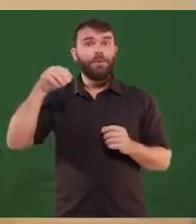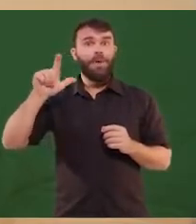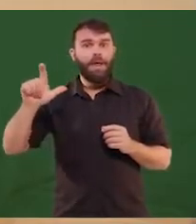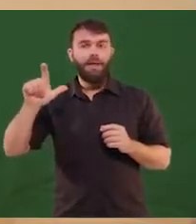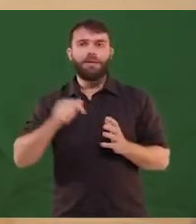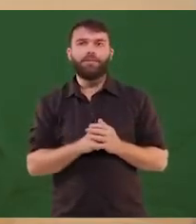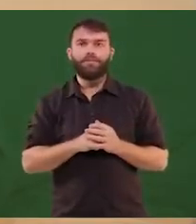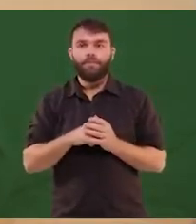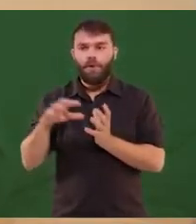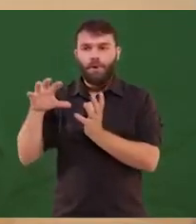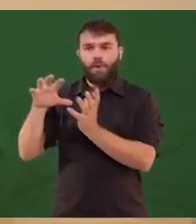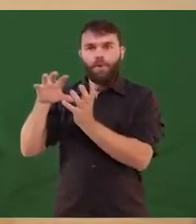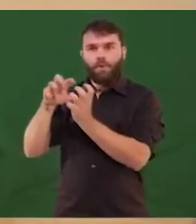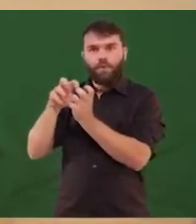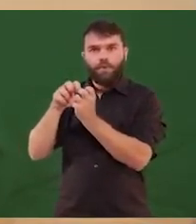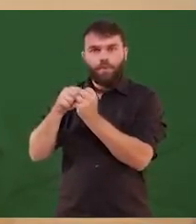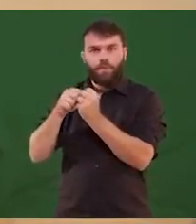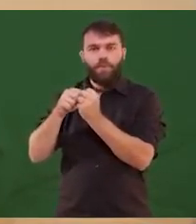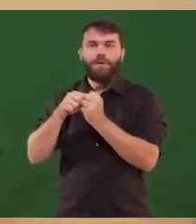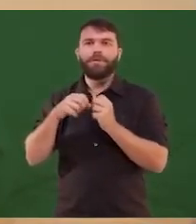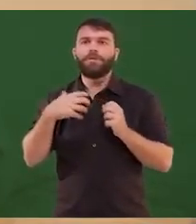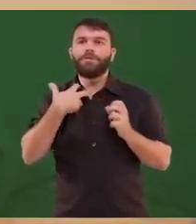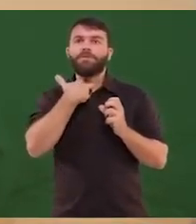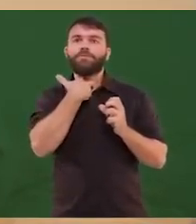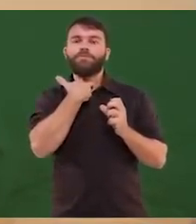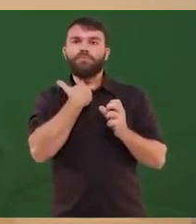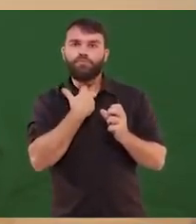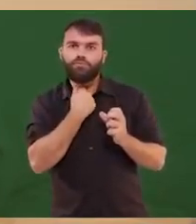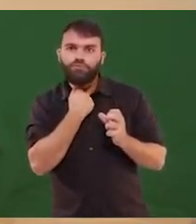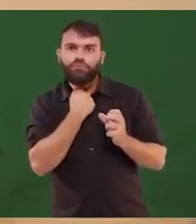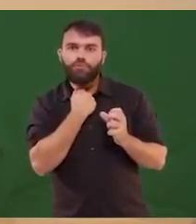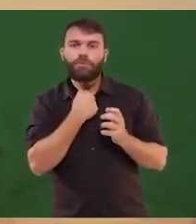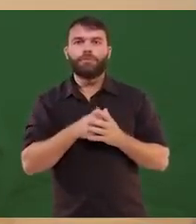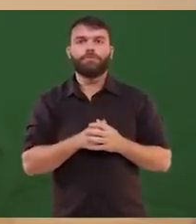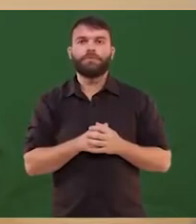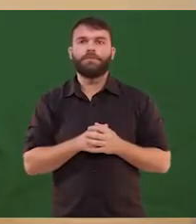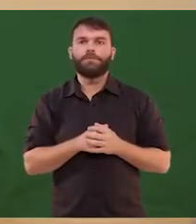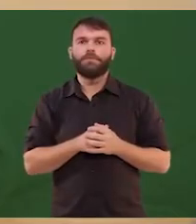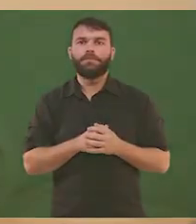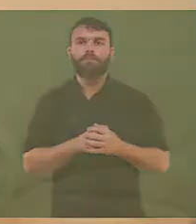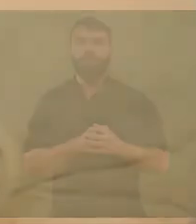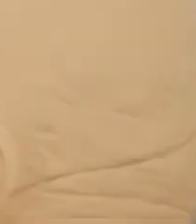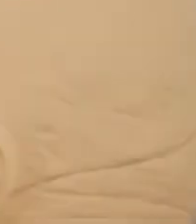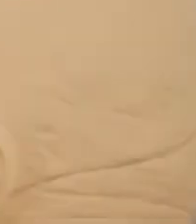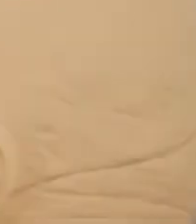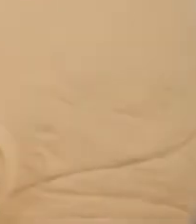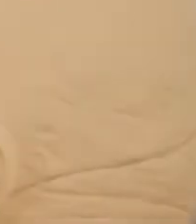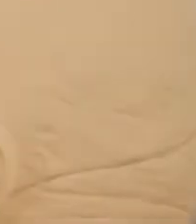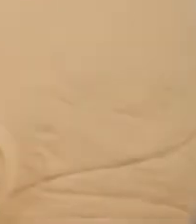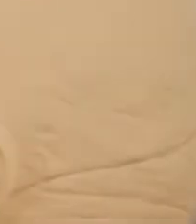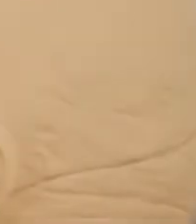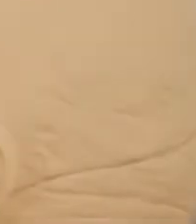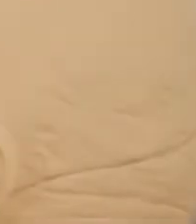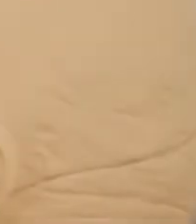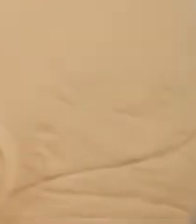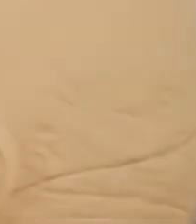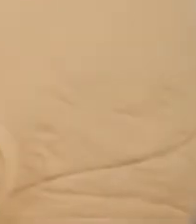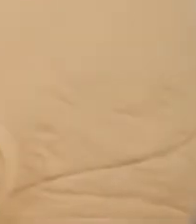5 ml. Esvazie o balonete da cânula de traqueostomia com a seringa de 5 ml.